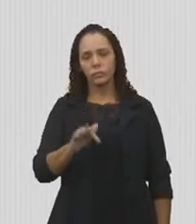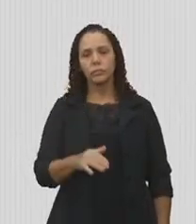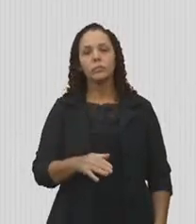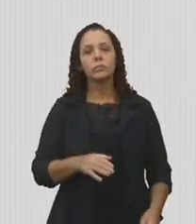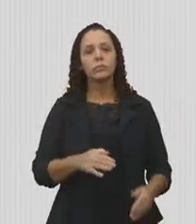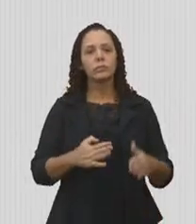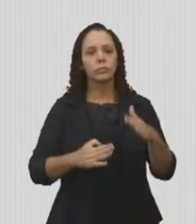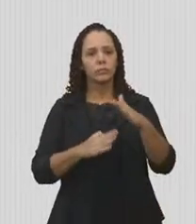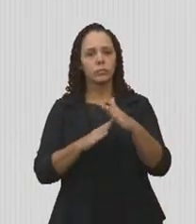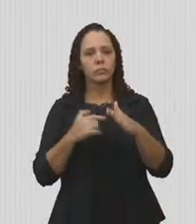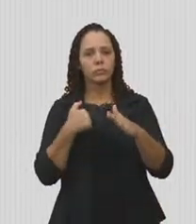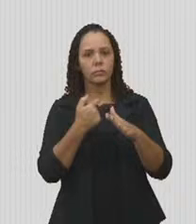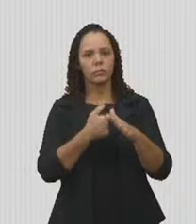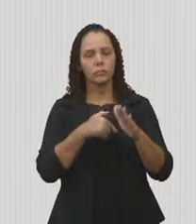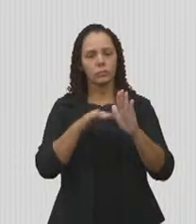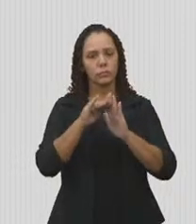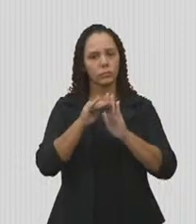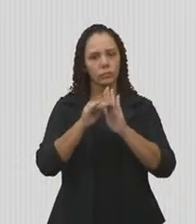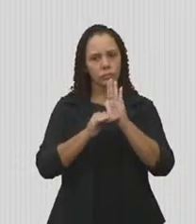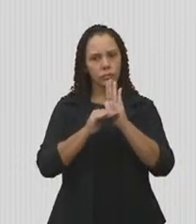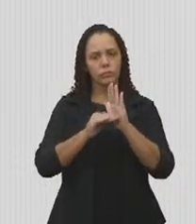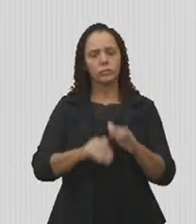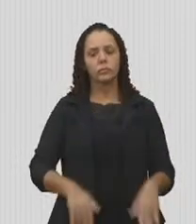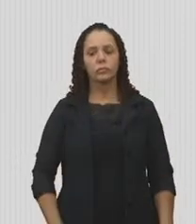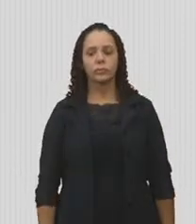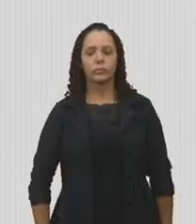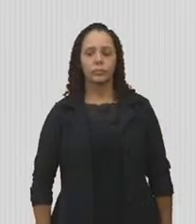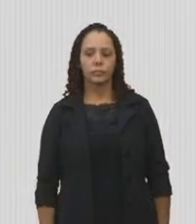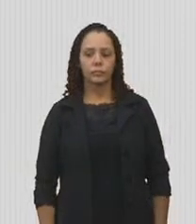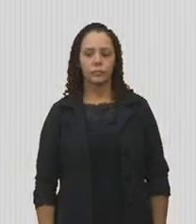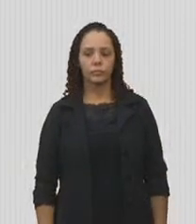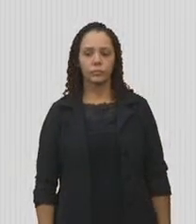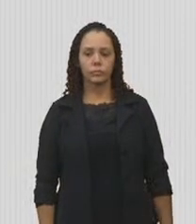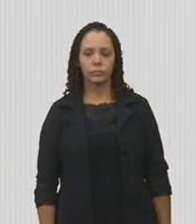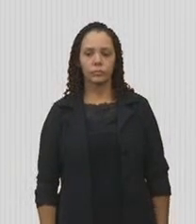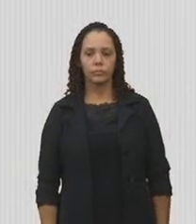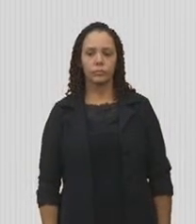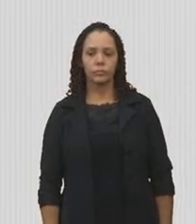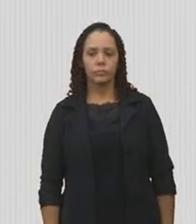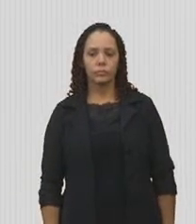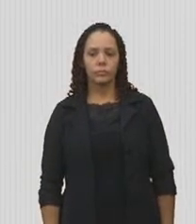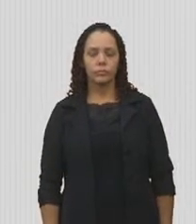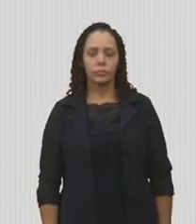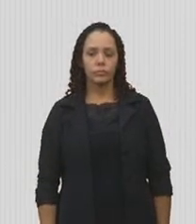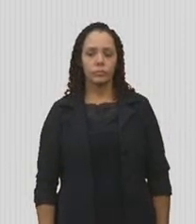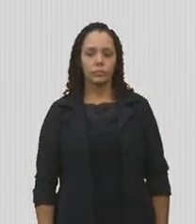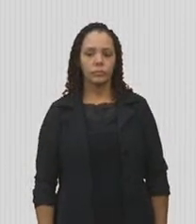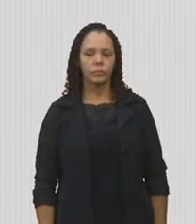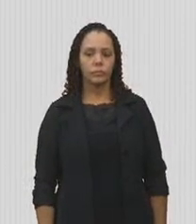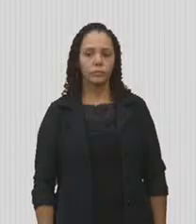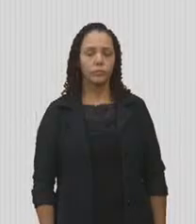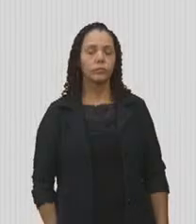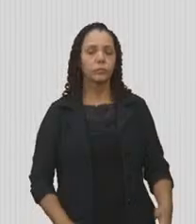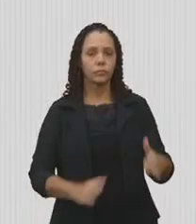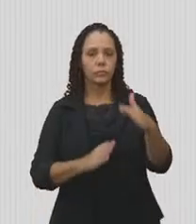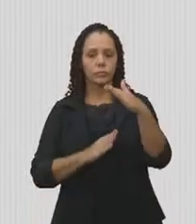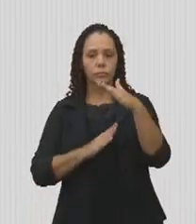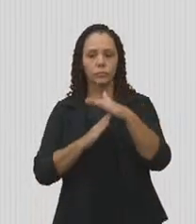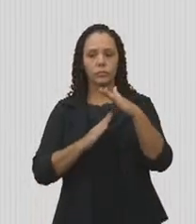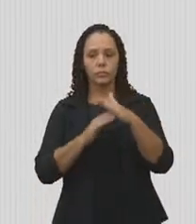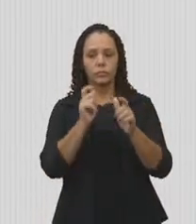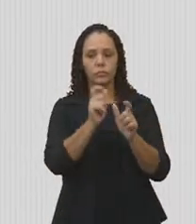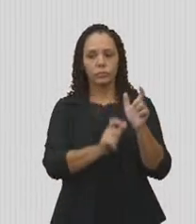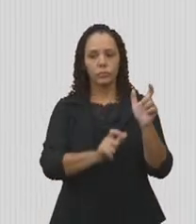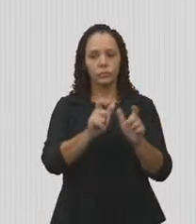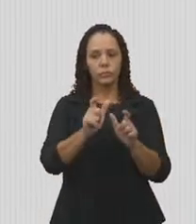limite permitido por lei. Pode passar, por gentileza. Quanto ao limite com pessoal,